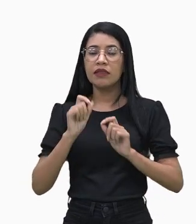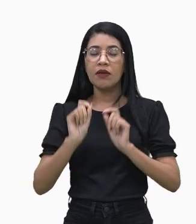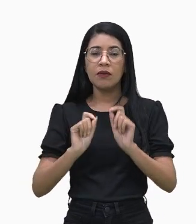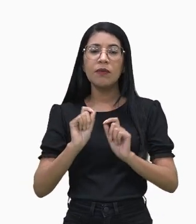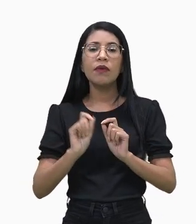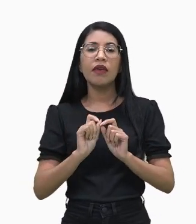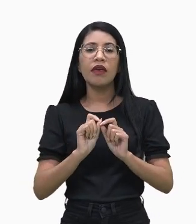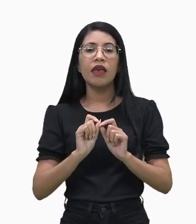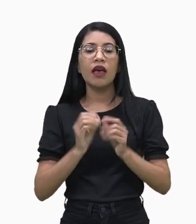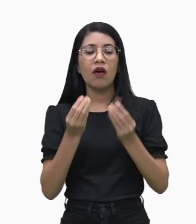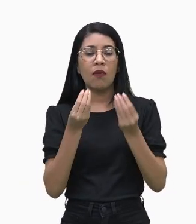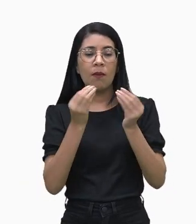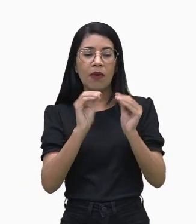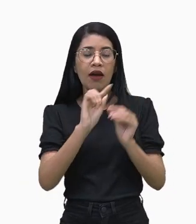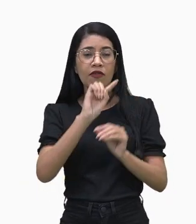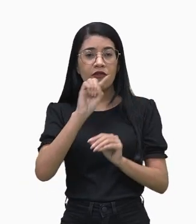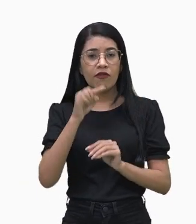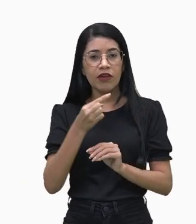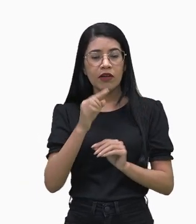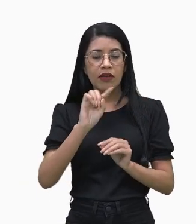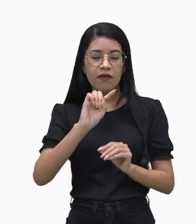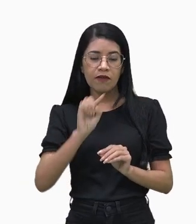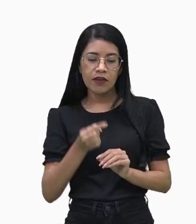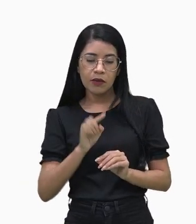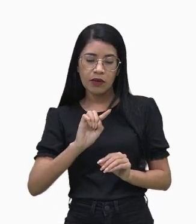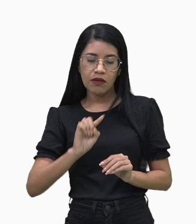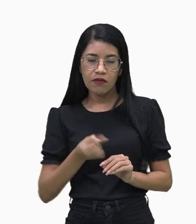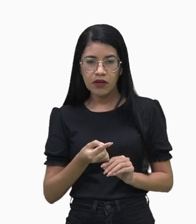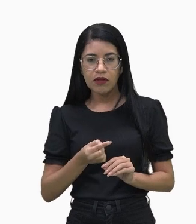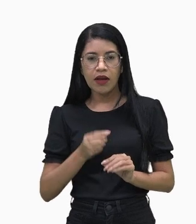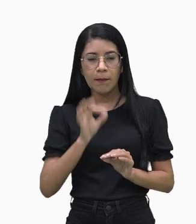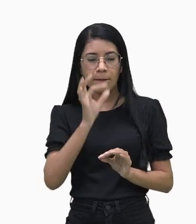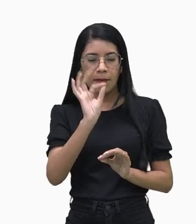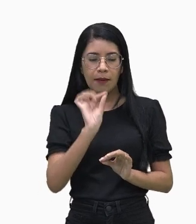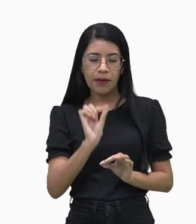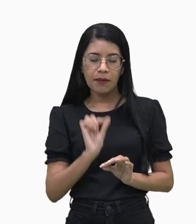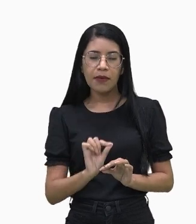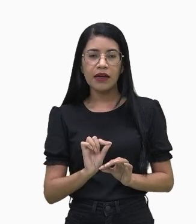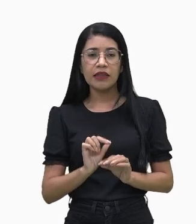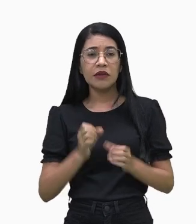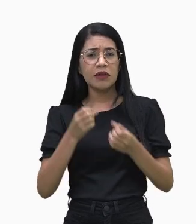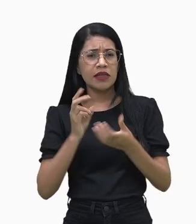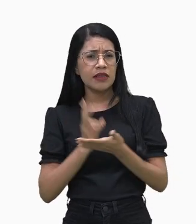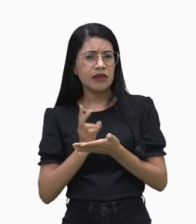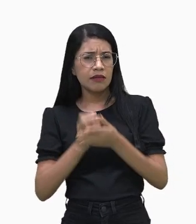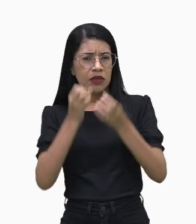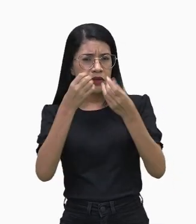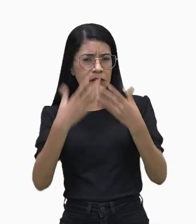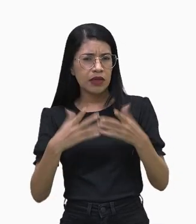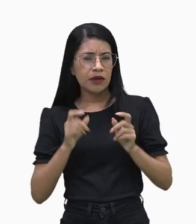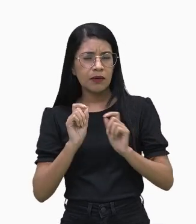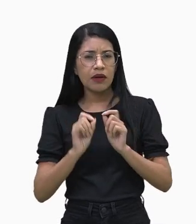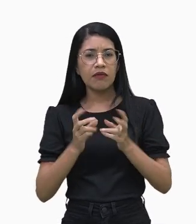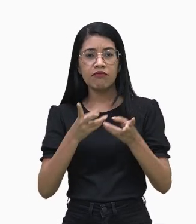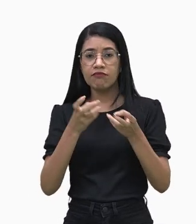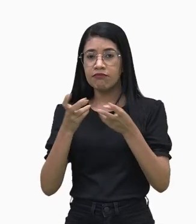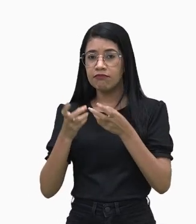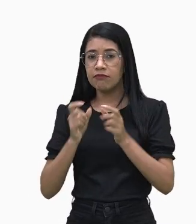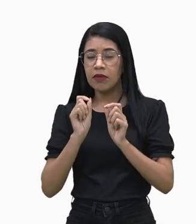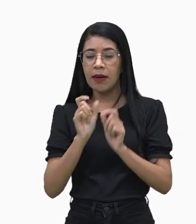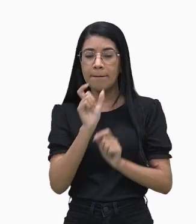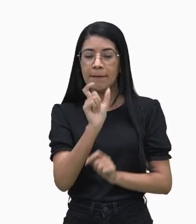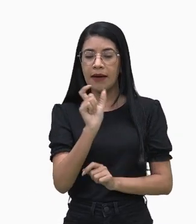colocar vírgula embaixo de vírgula. Então, aquilo que eu sempre digo, comece a perceber aí termos que